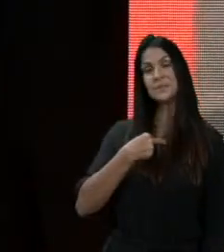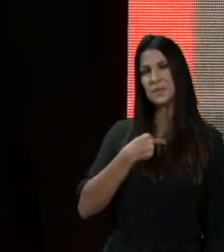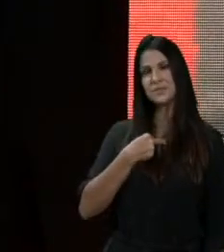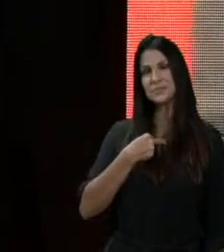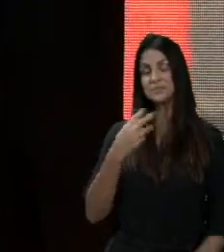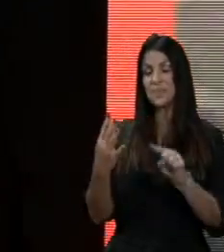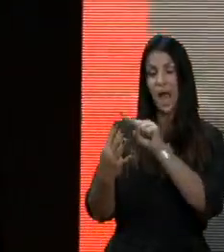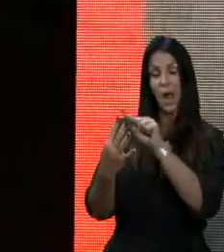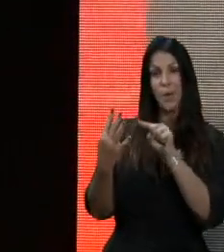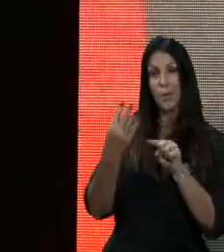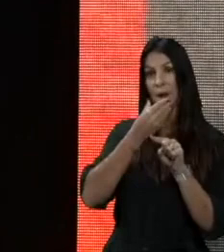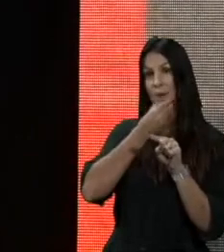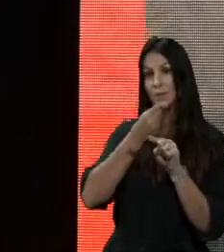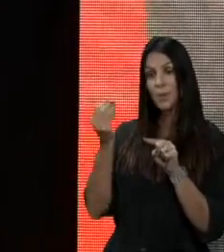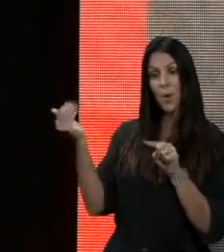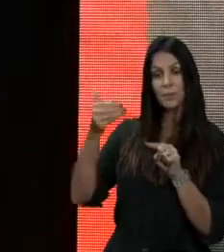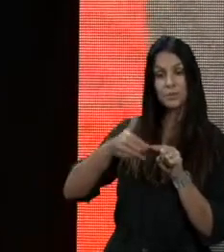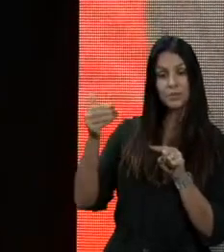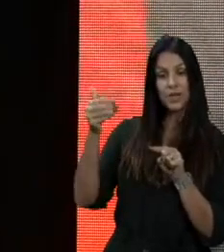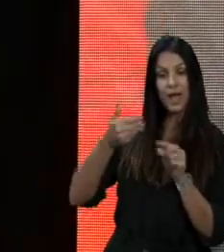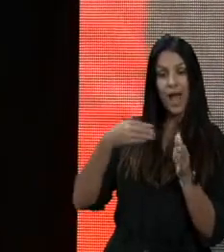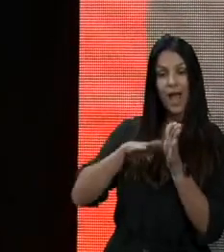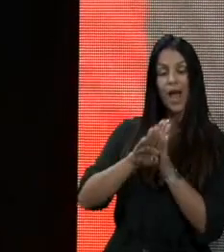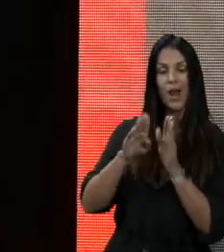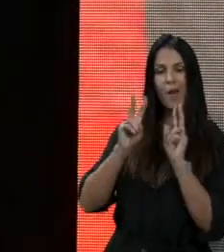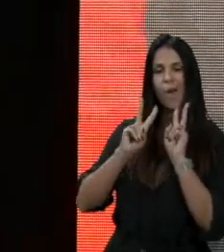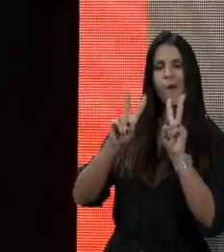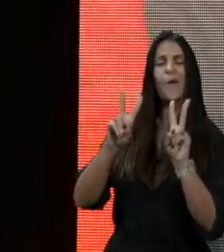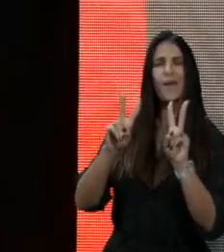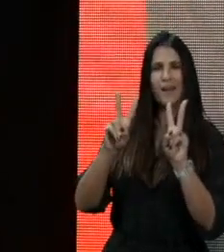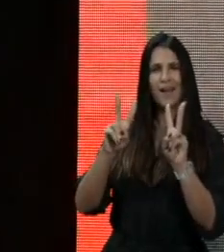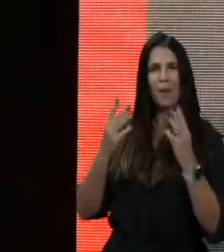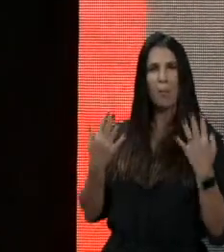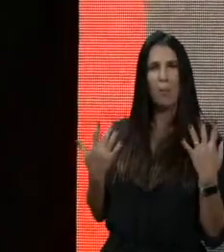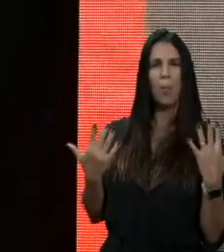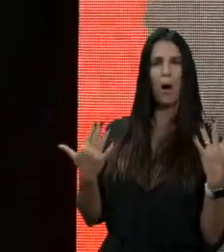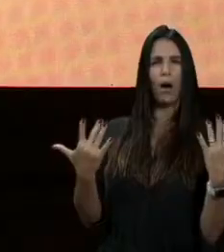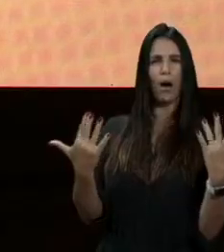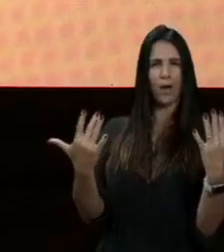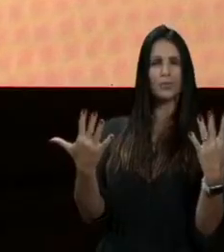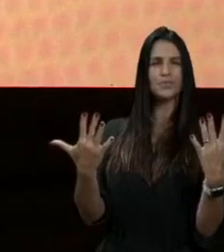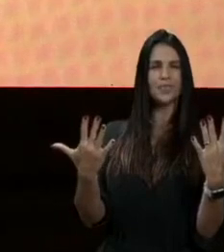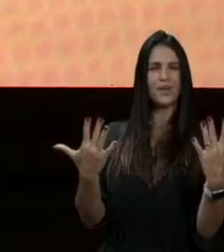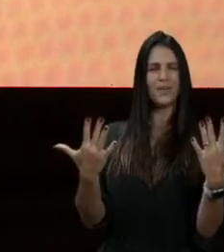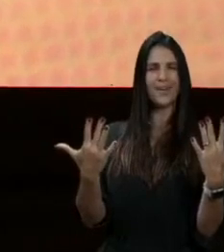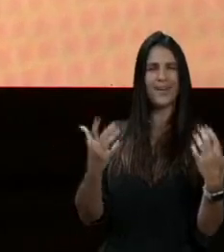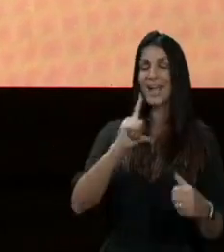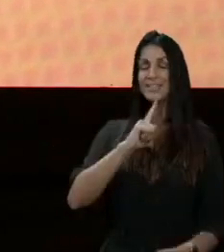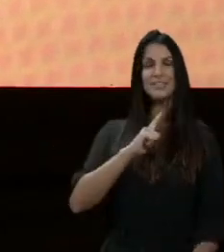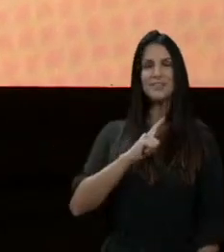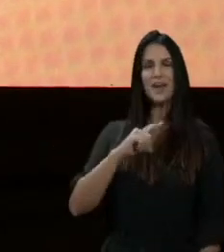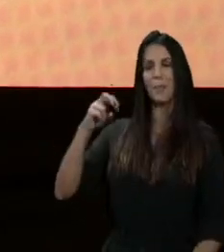multidão deu para entrar comparar nisso não tiveram que subir um terraço gente subindo um terraço com